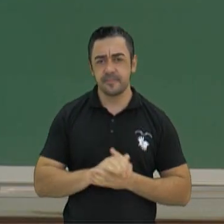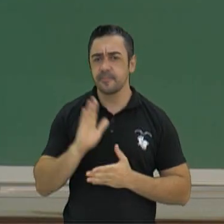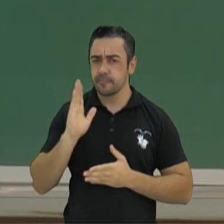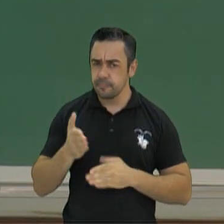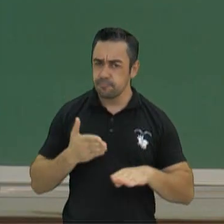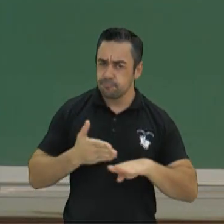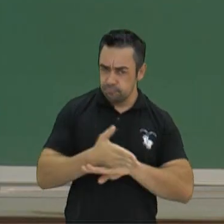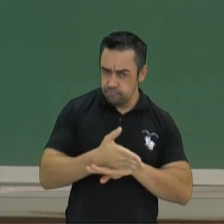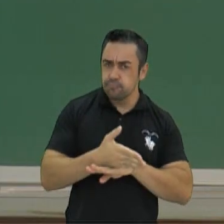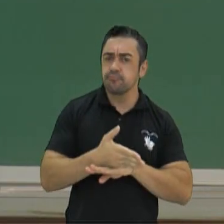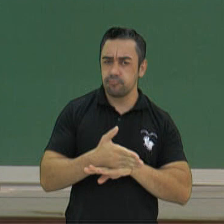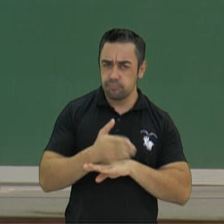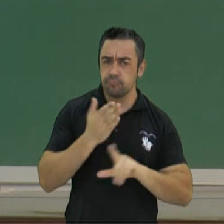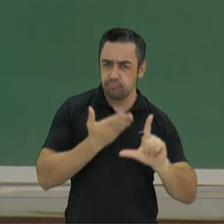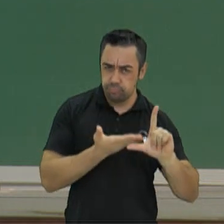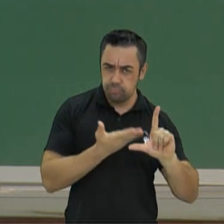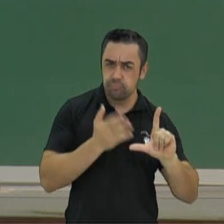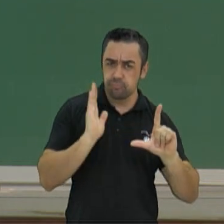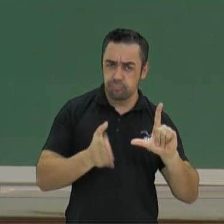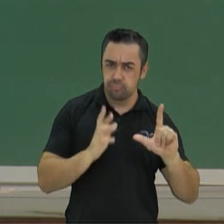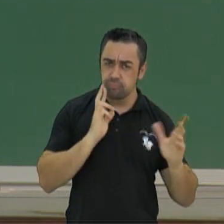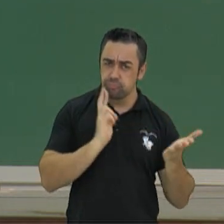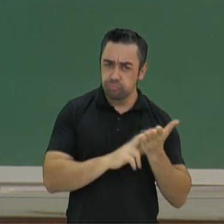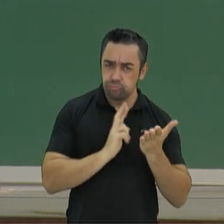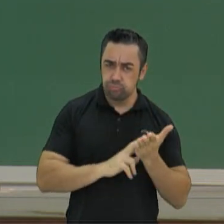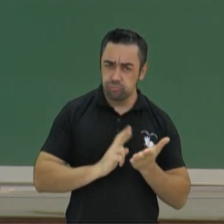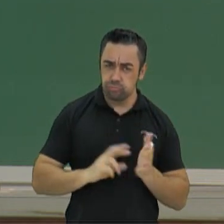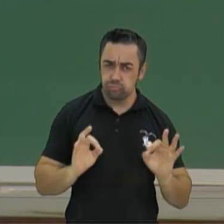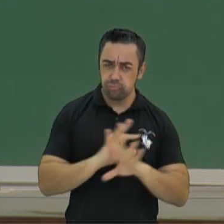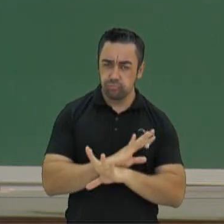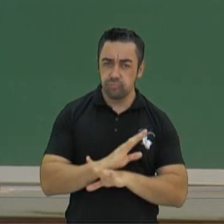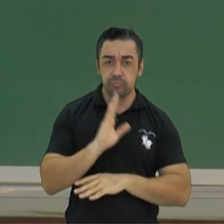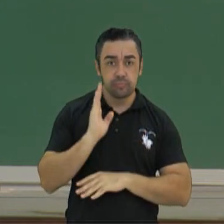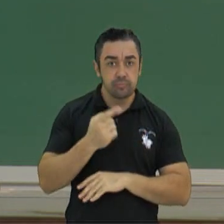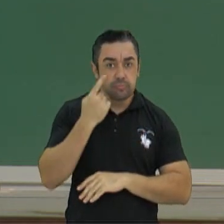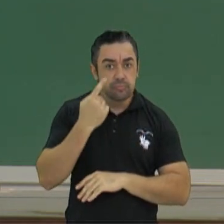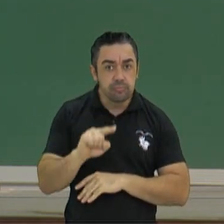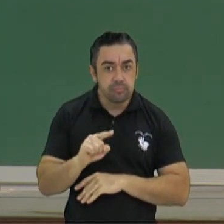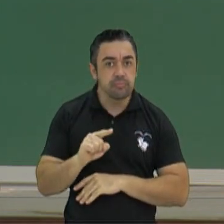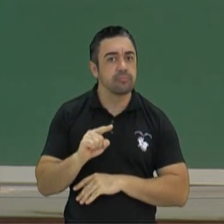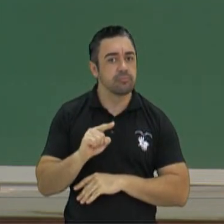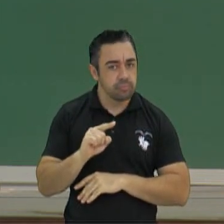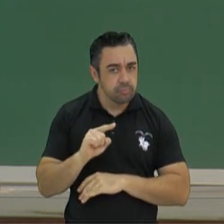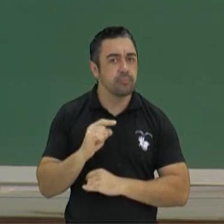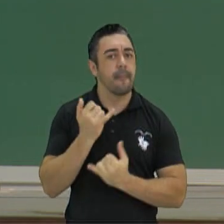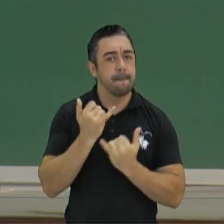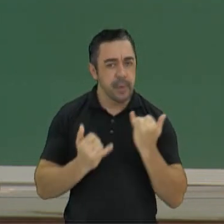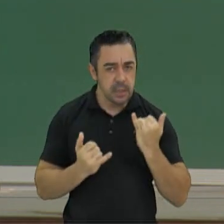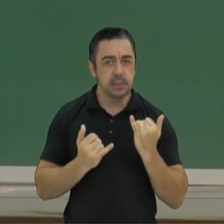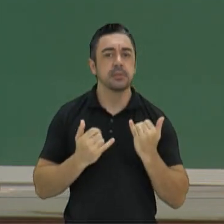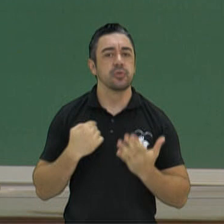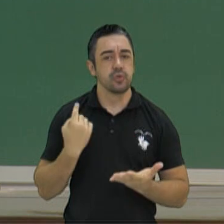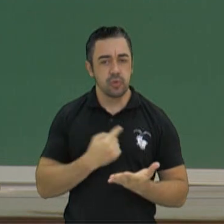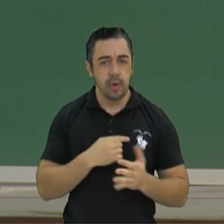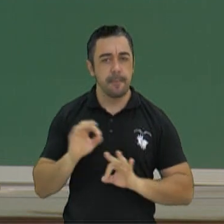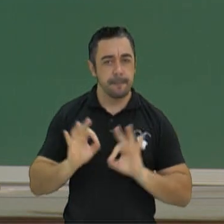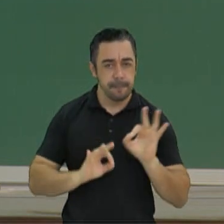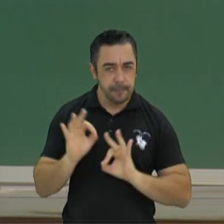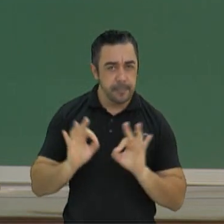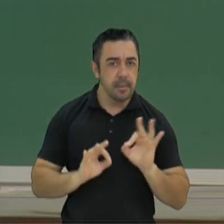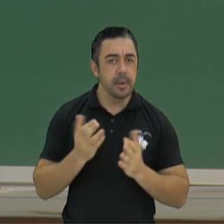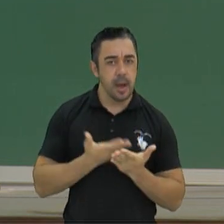no Classroom, já estão realizando as atividades, já viram que essas atividades aí são bem parecidas, né, com o que a gente está tendo aqui na